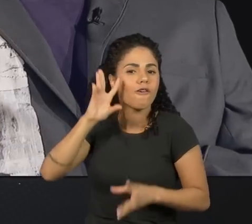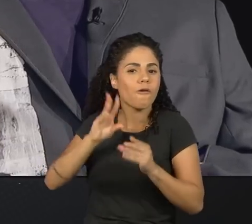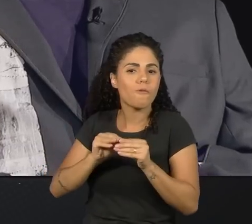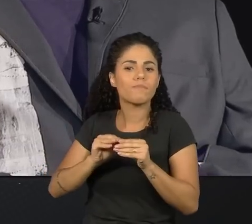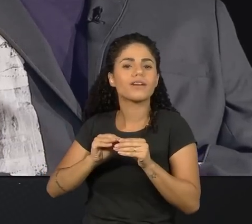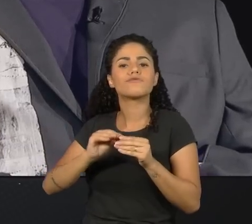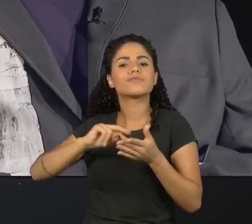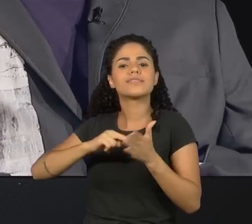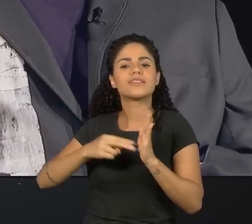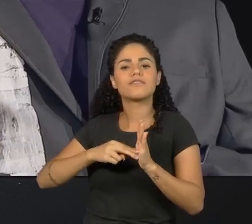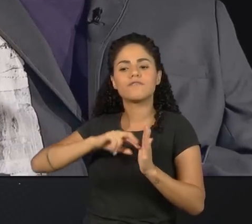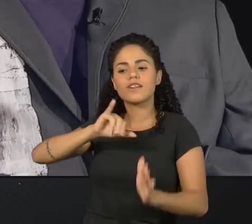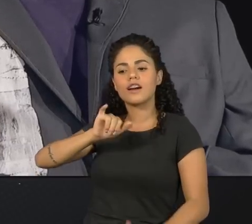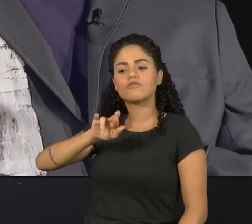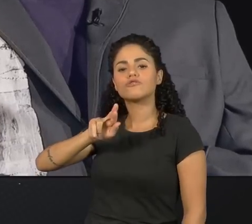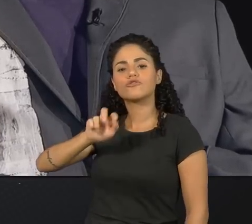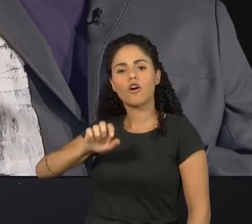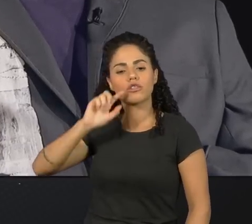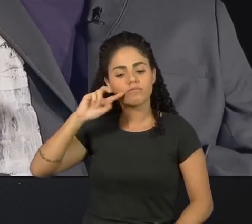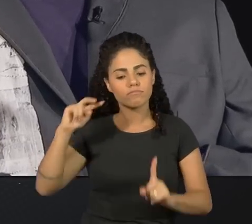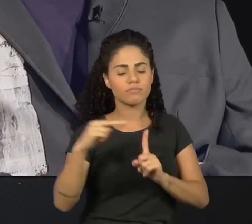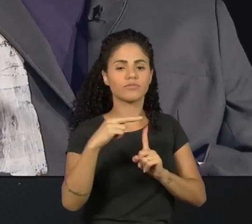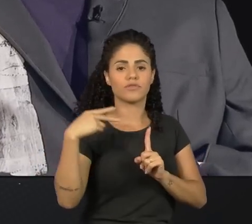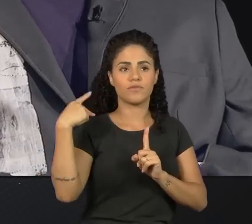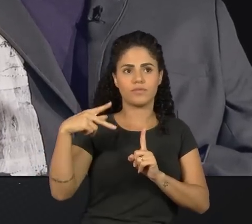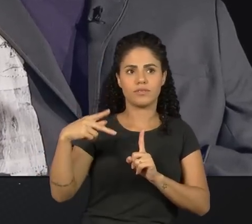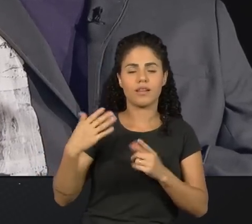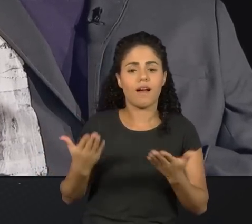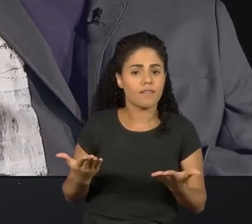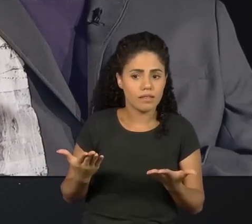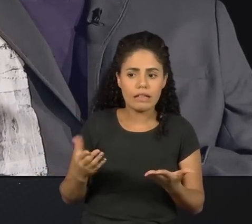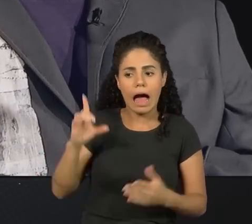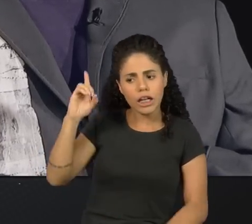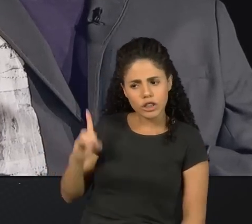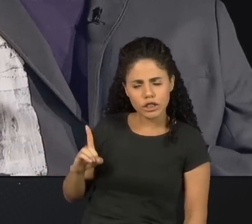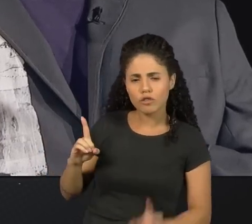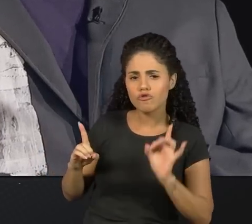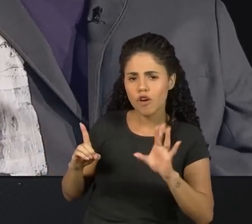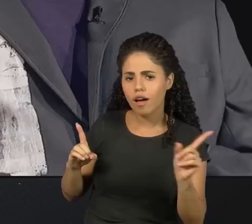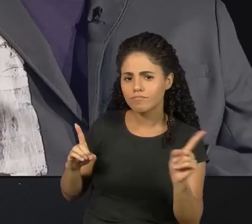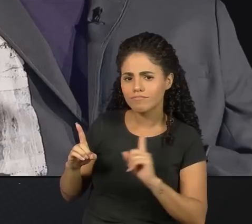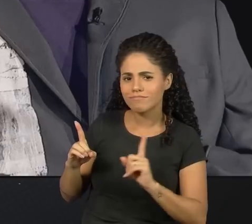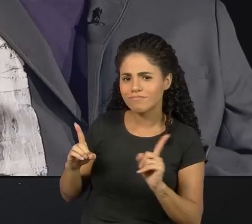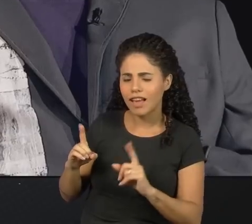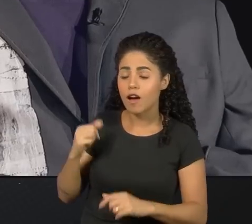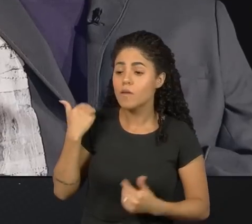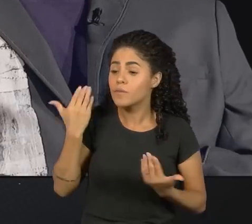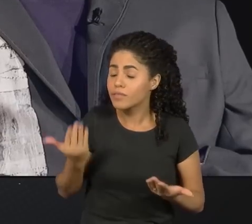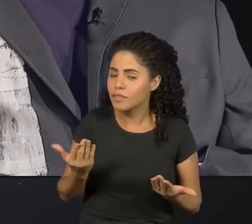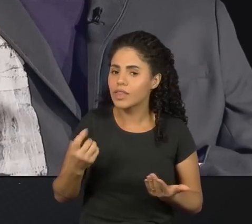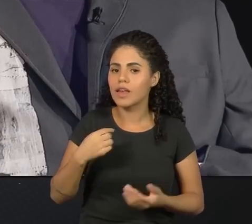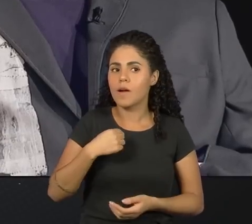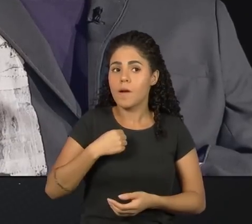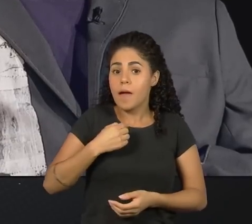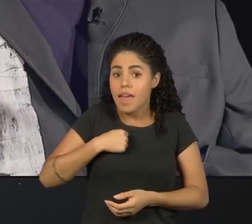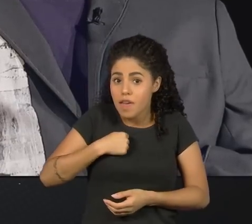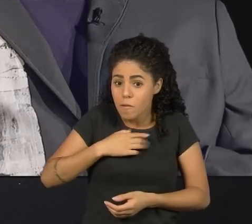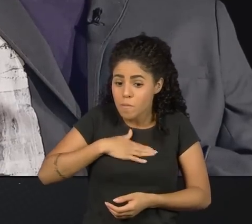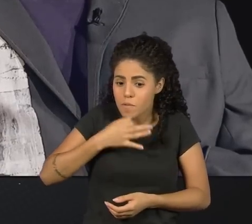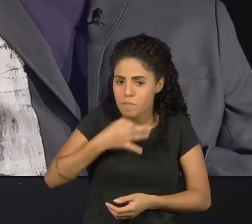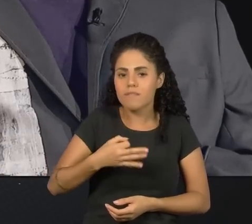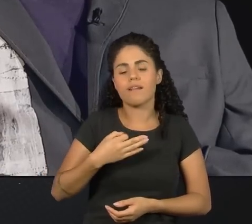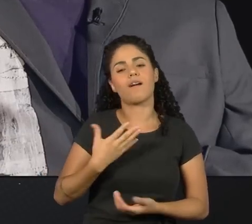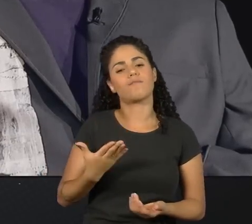visão de Jorge Farjala, que não é necessariamente uma direção. Então, assim, é um ponto de